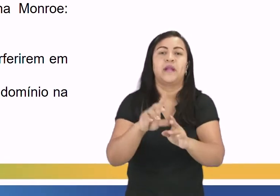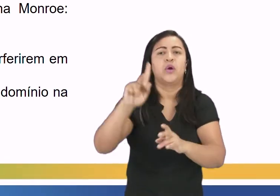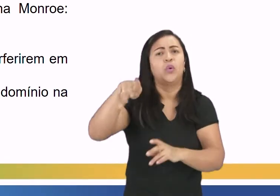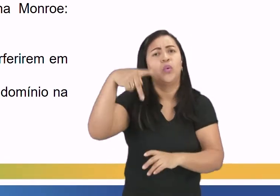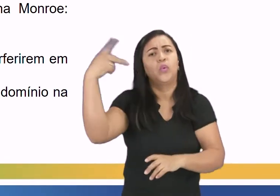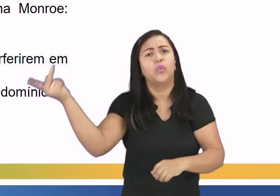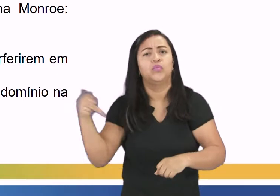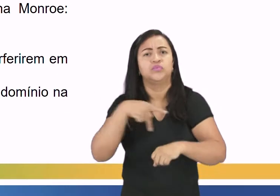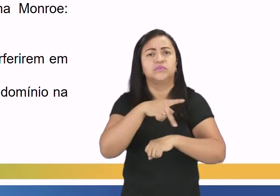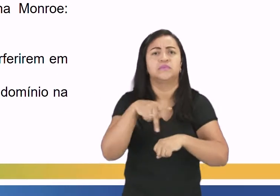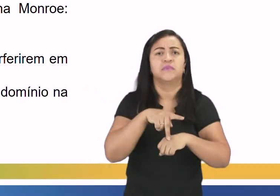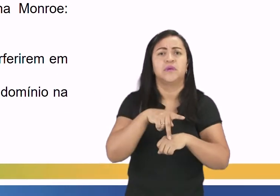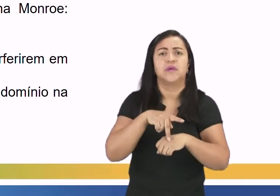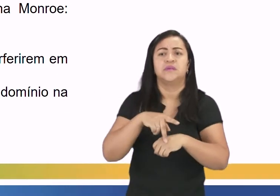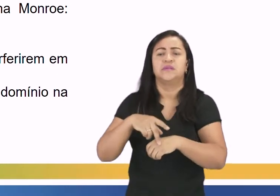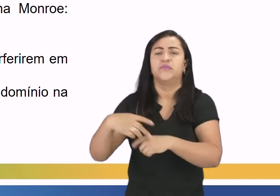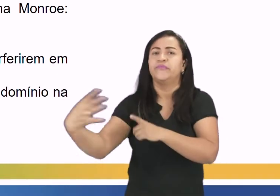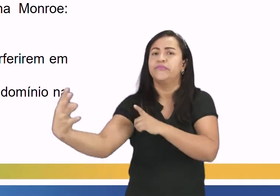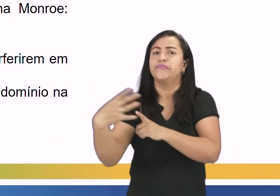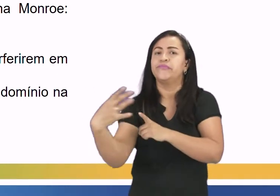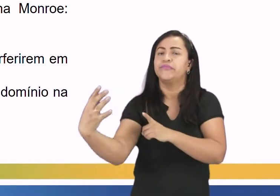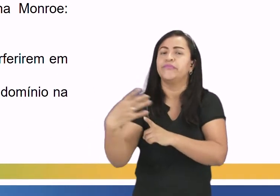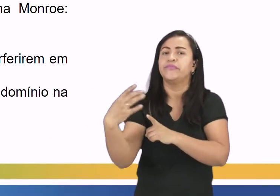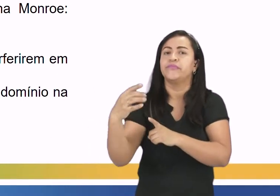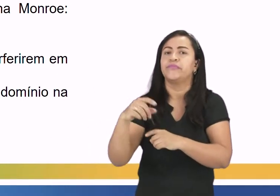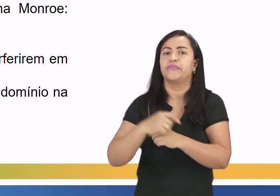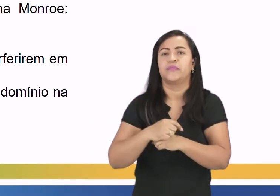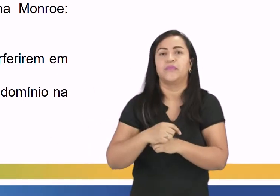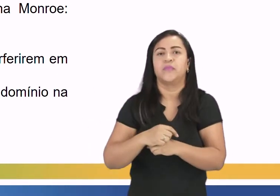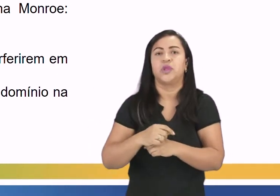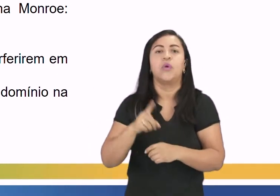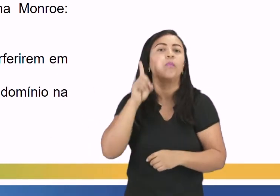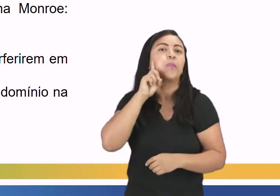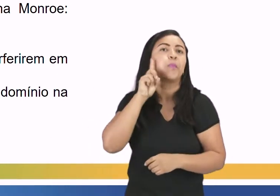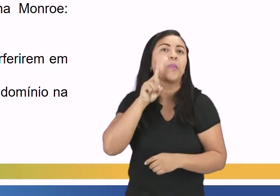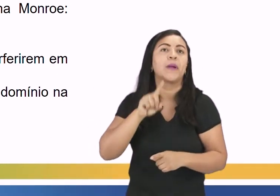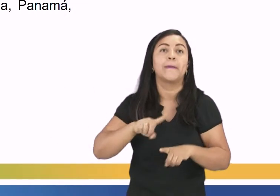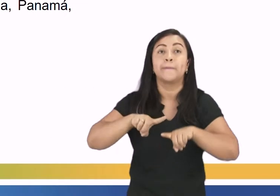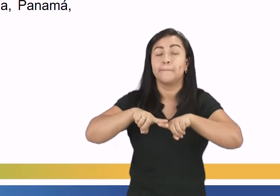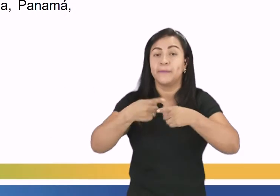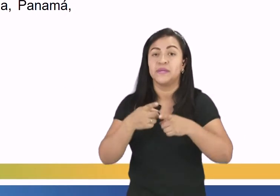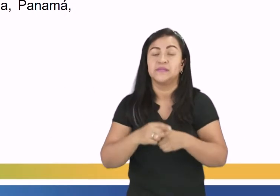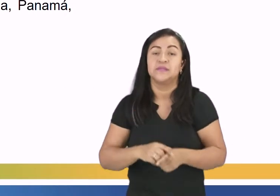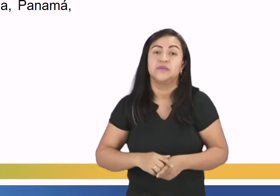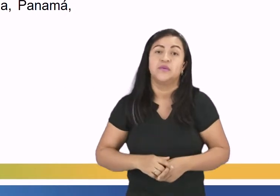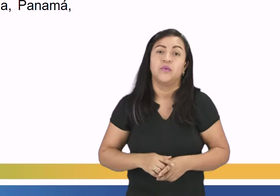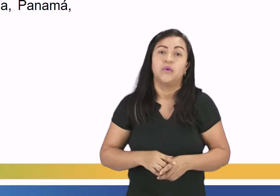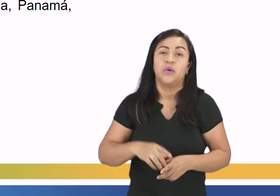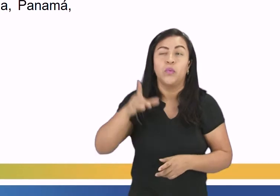por trás o desejo dos Estados Unidos de ampliar o domínio na América Latina.